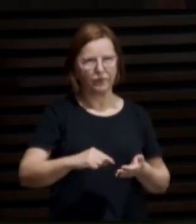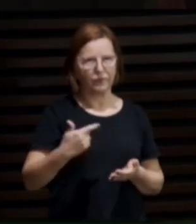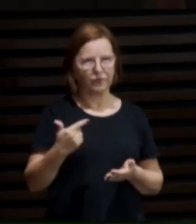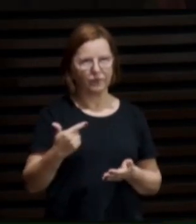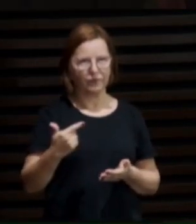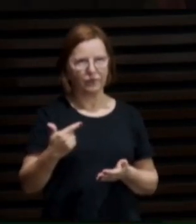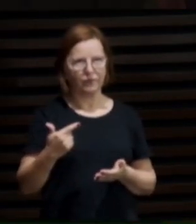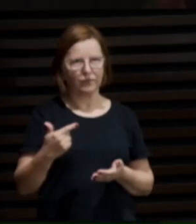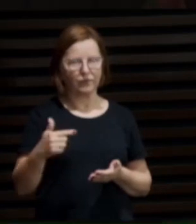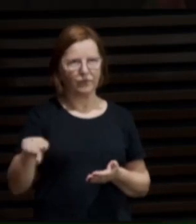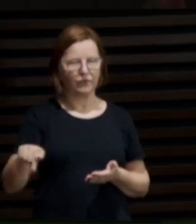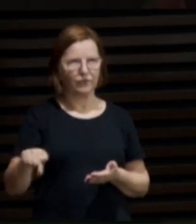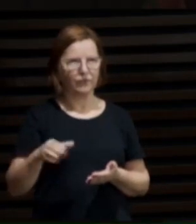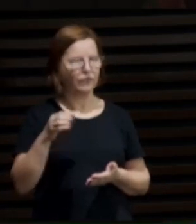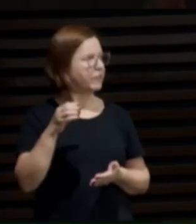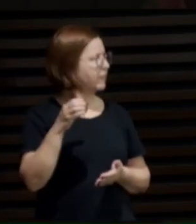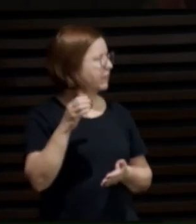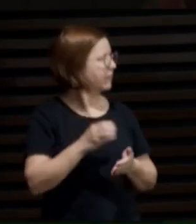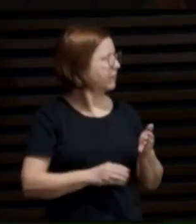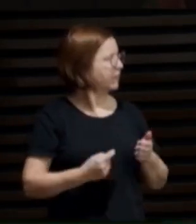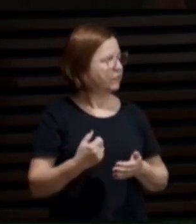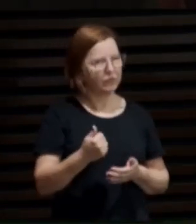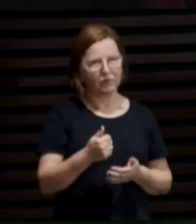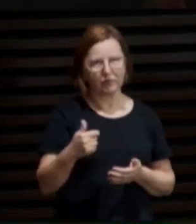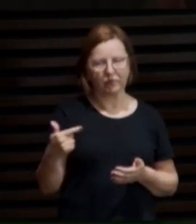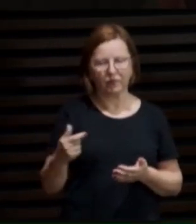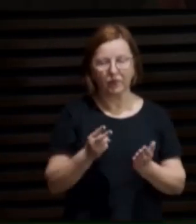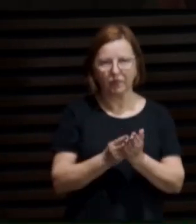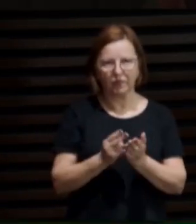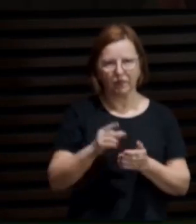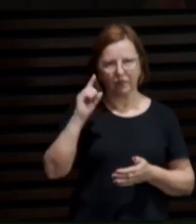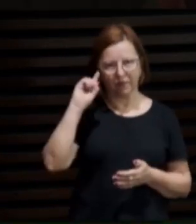capítulo 12, perdão, isso. No mesmo dia,